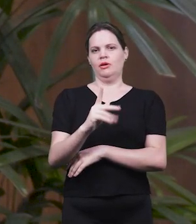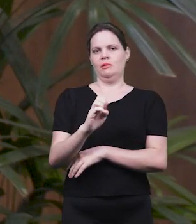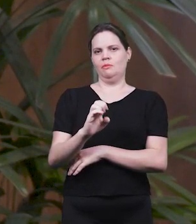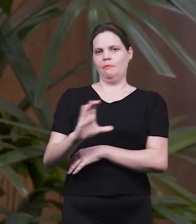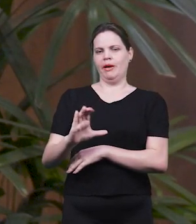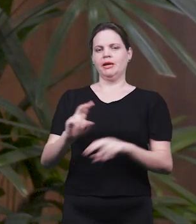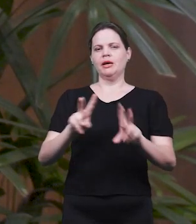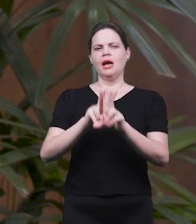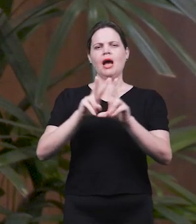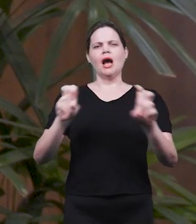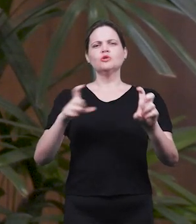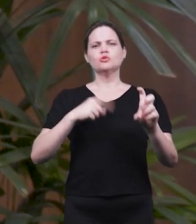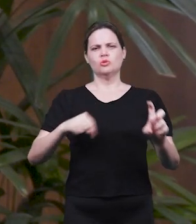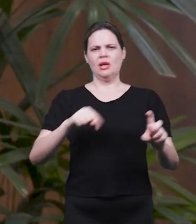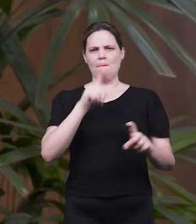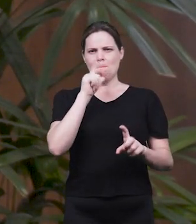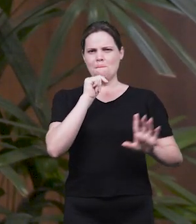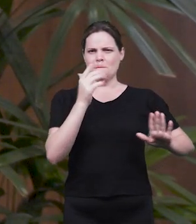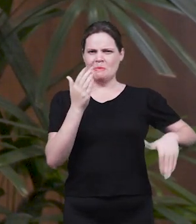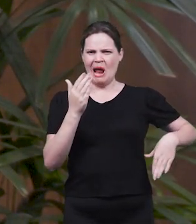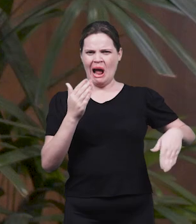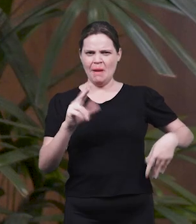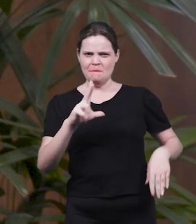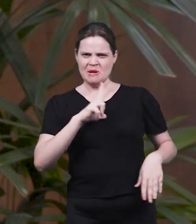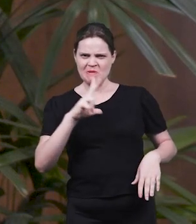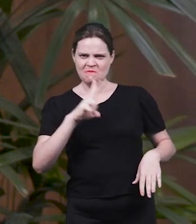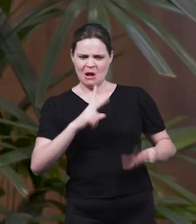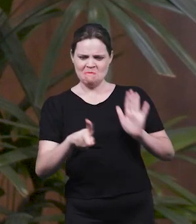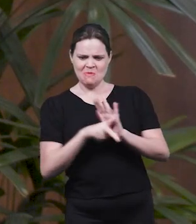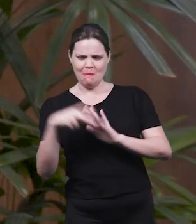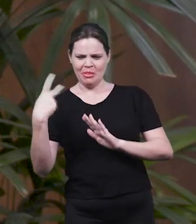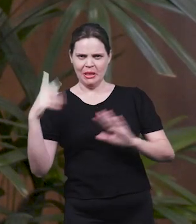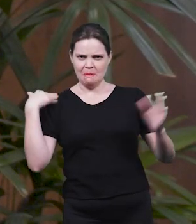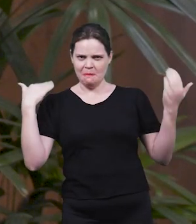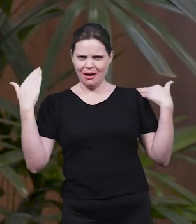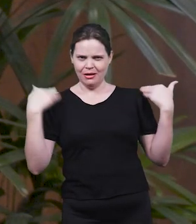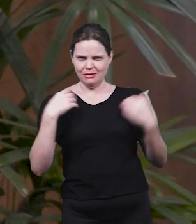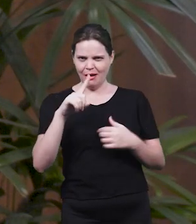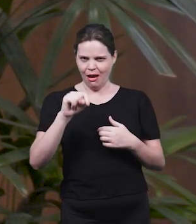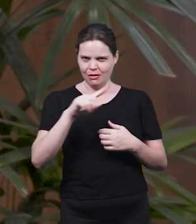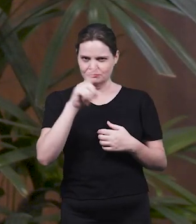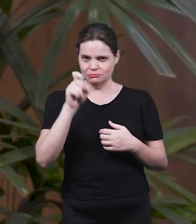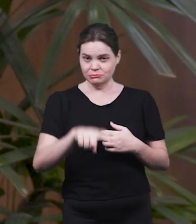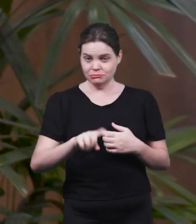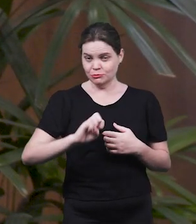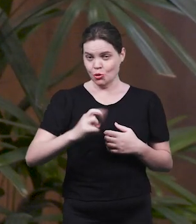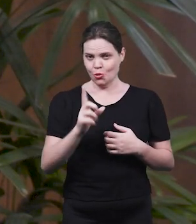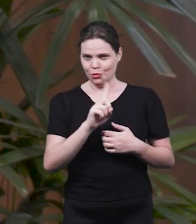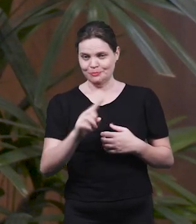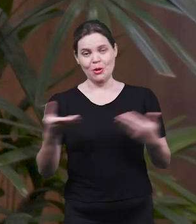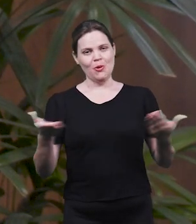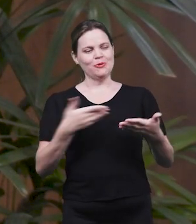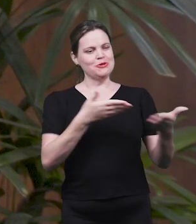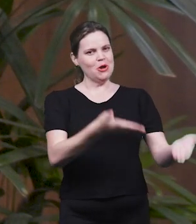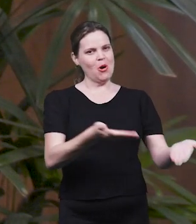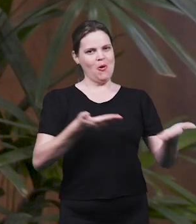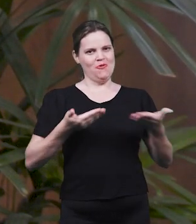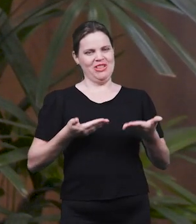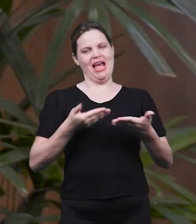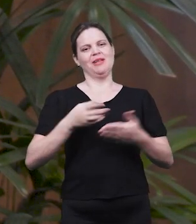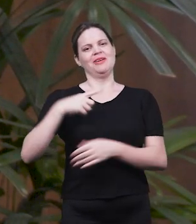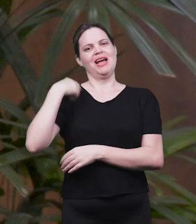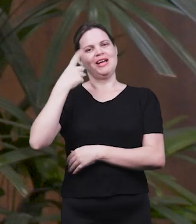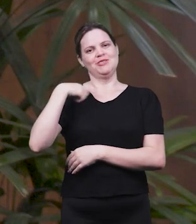das praias. Será que é isso mesmo? Para falar sobre este assunto, convidamos hoje a doutora Luciana Marques de Abreu Júdice,